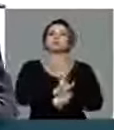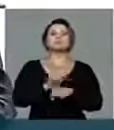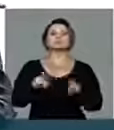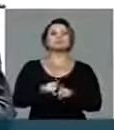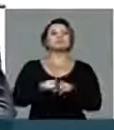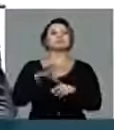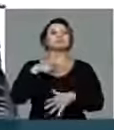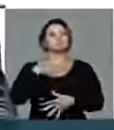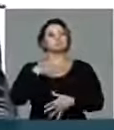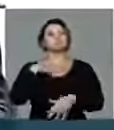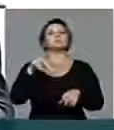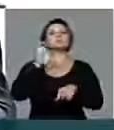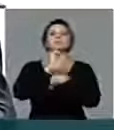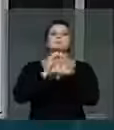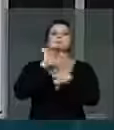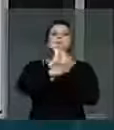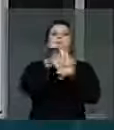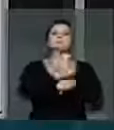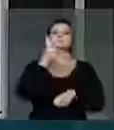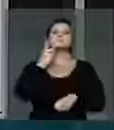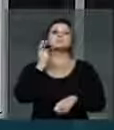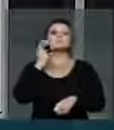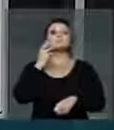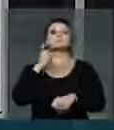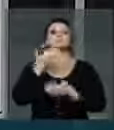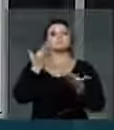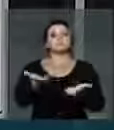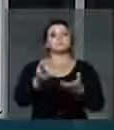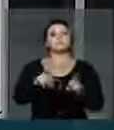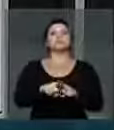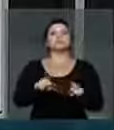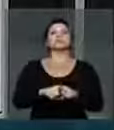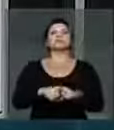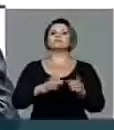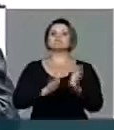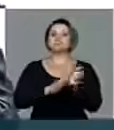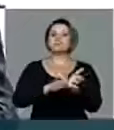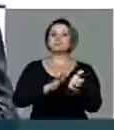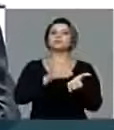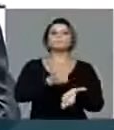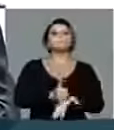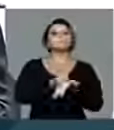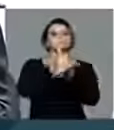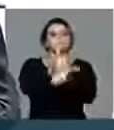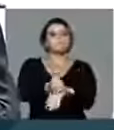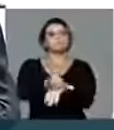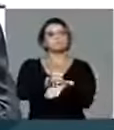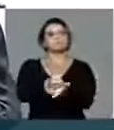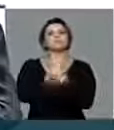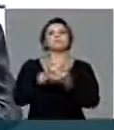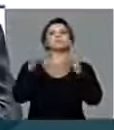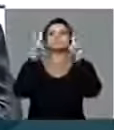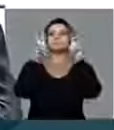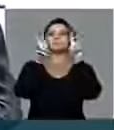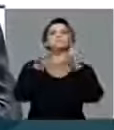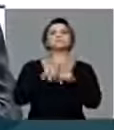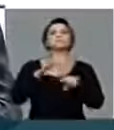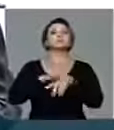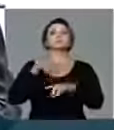estado, o estado do Ceará. Portanto, Vossa Excelência tem sobradas razões de apoiar essa tese que passou a